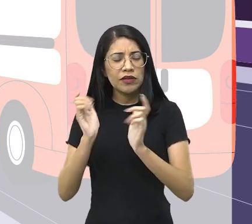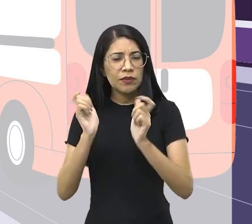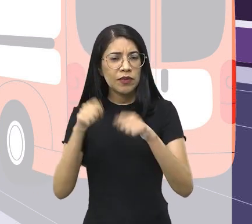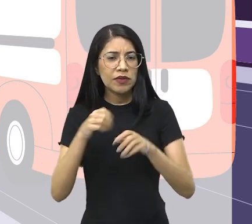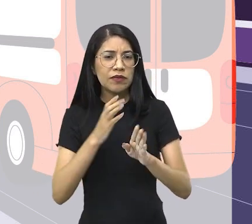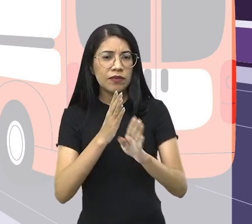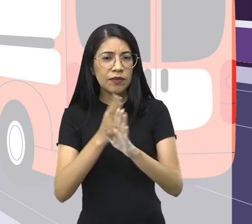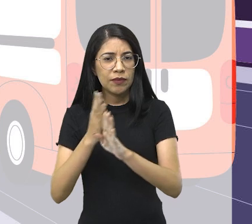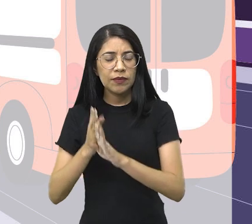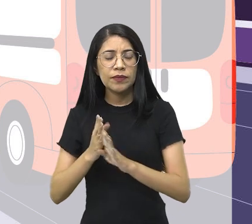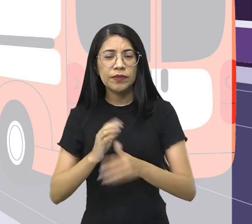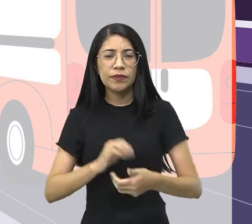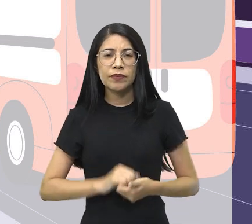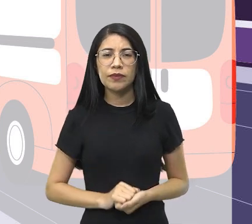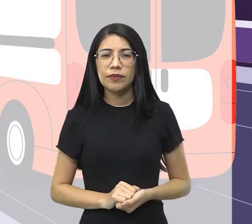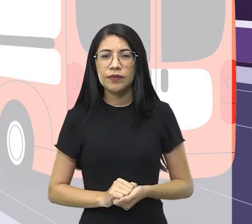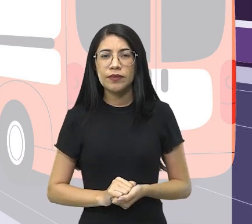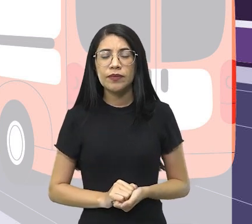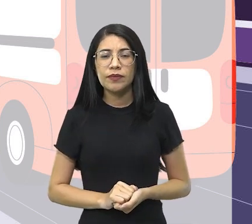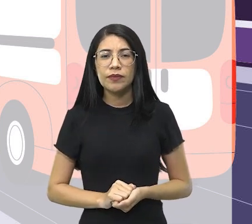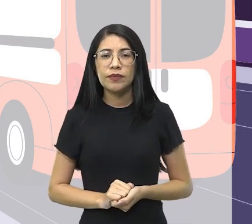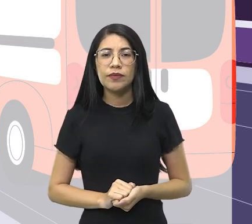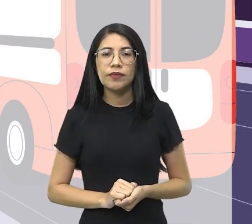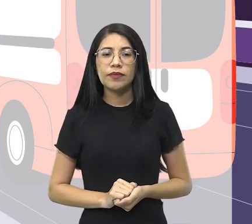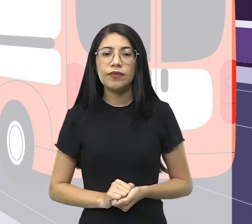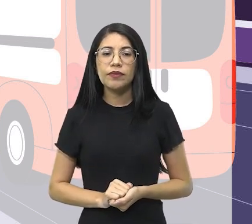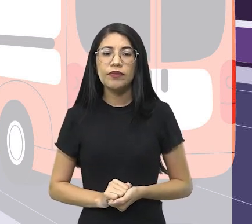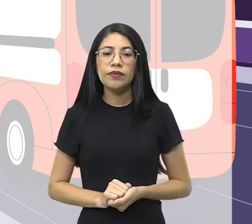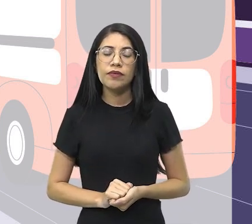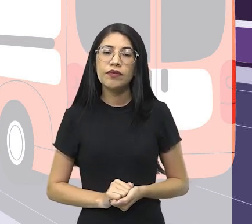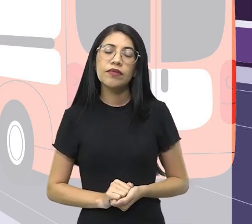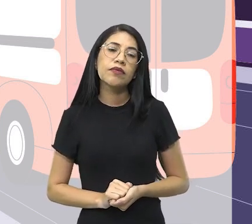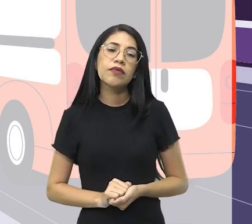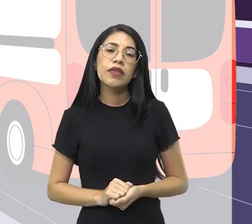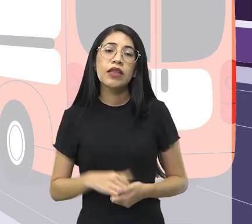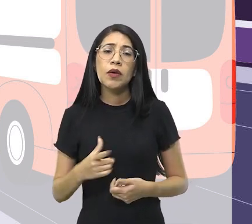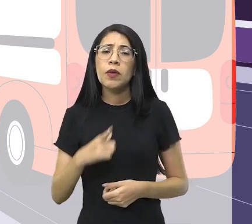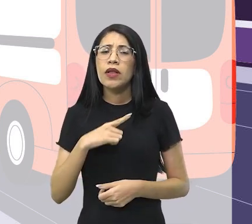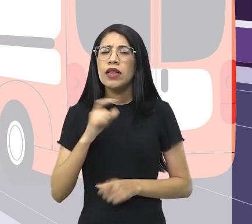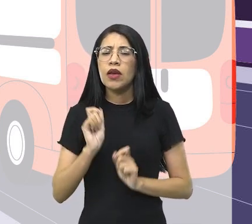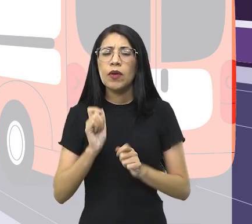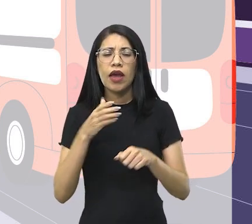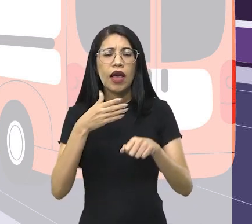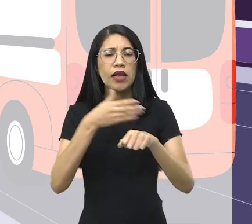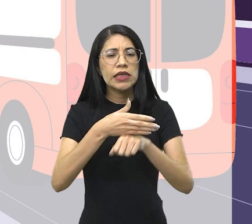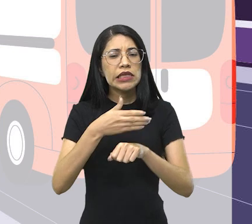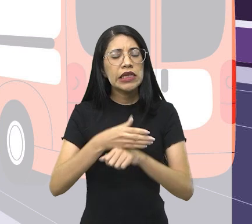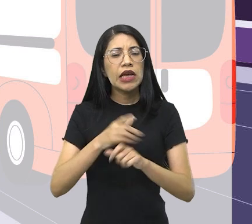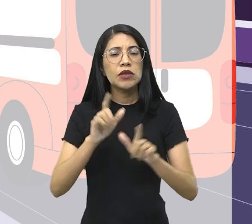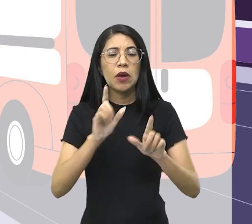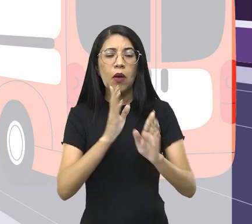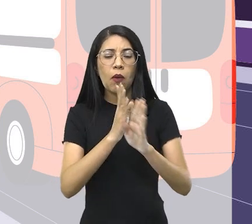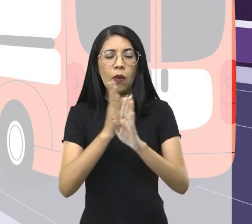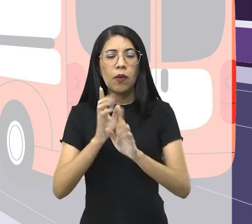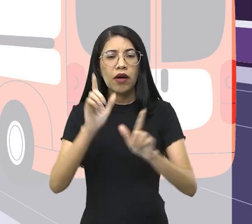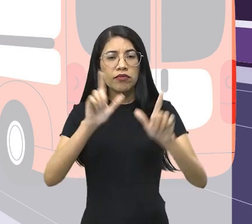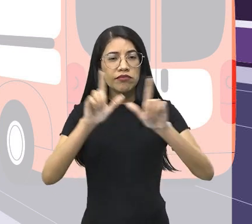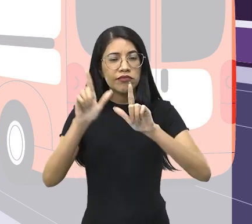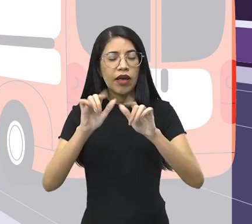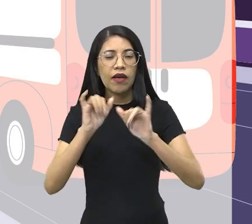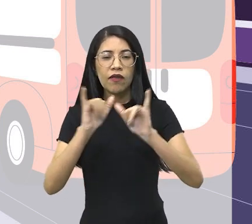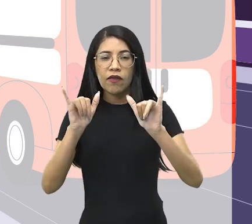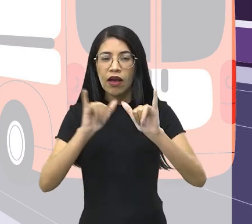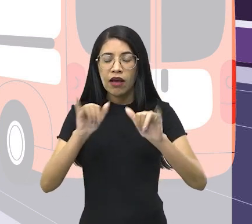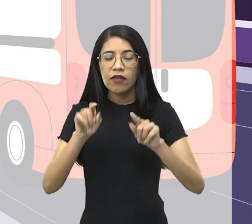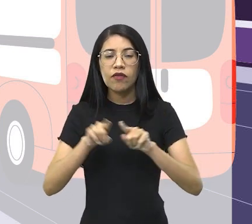encontrar a nossa publicidade, né? Nós vamos ter acesso a essa publicidade. E é um meio